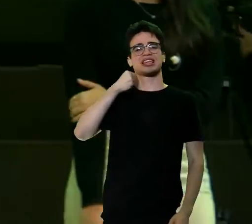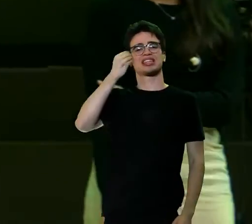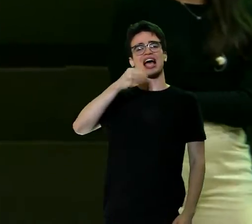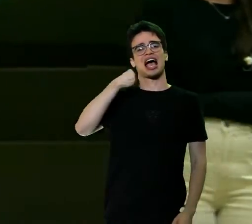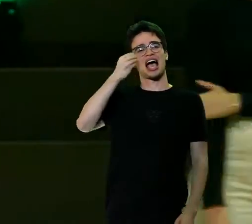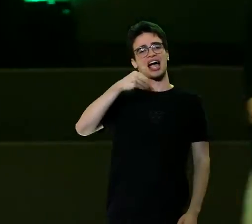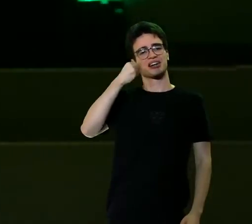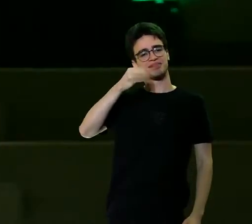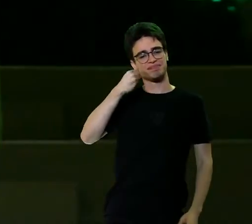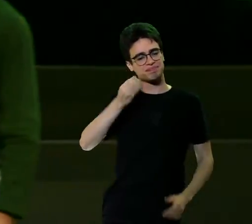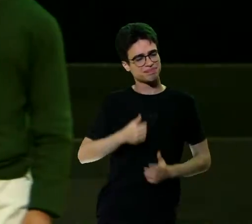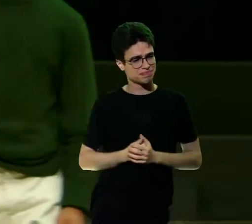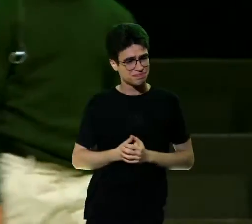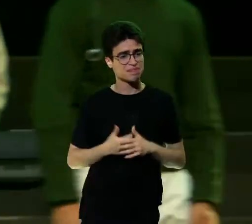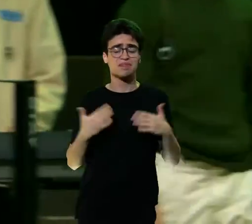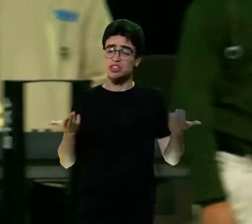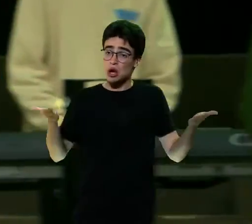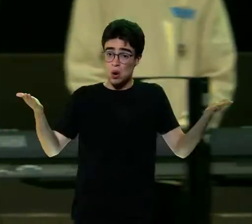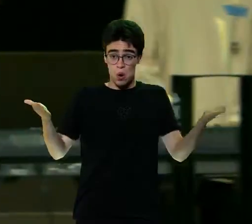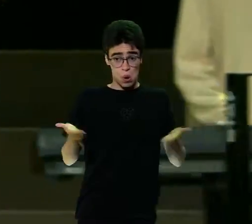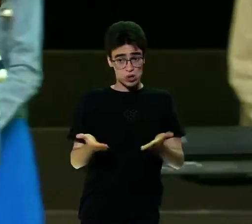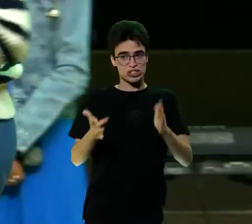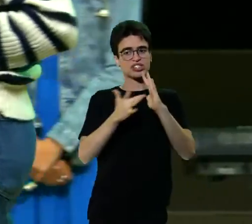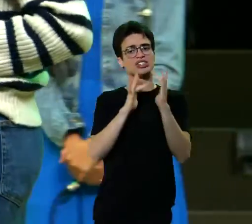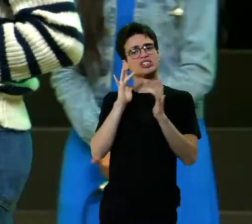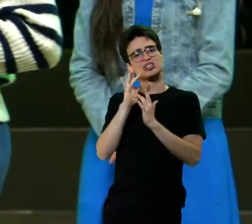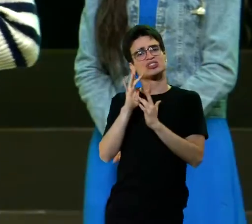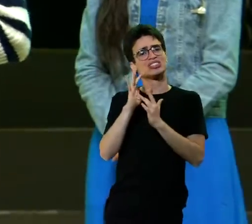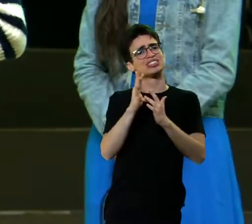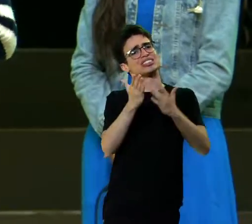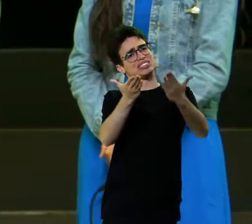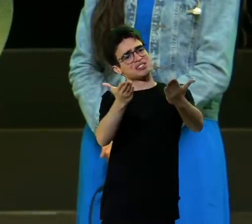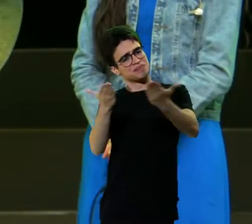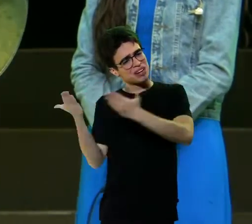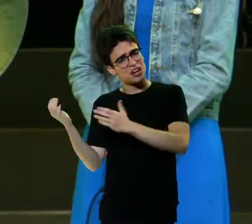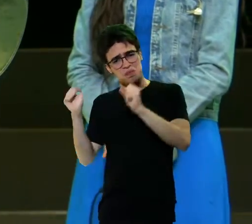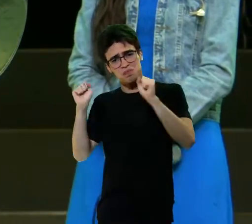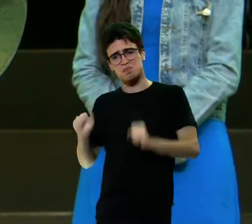E hoje Jesus está te chamando para você entregar a sua vida para Ele.